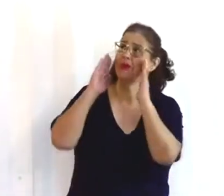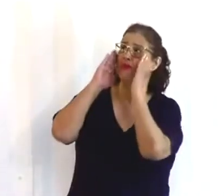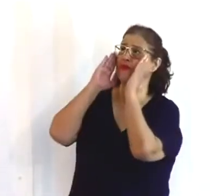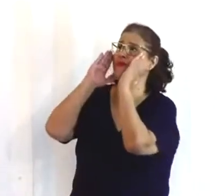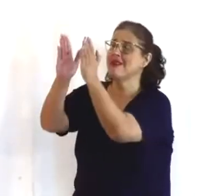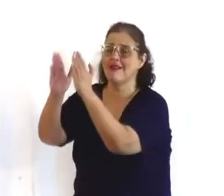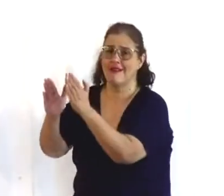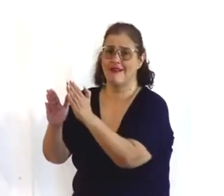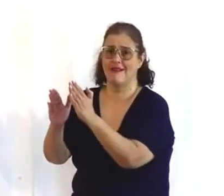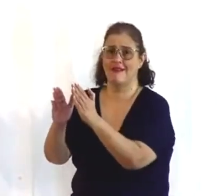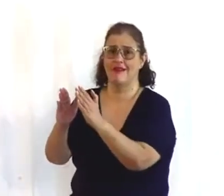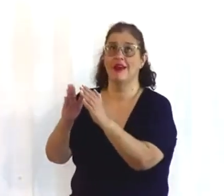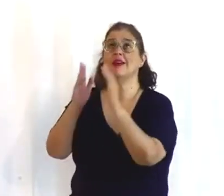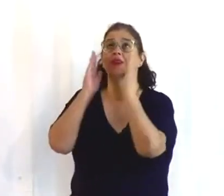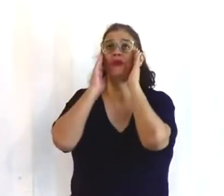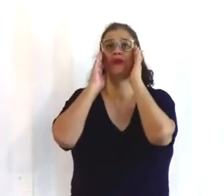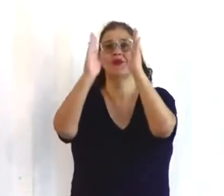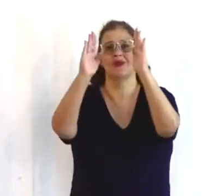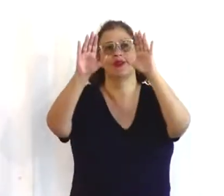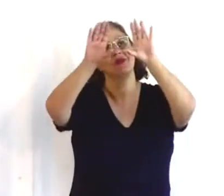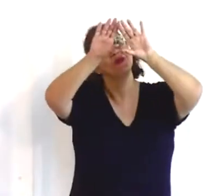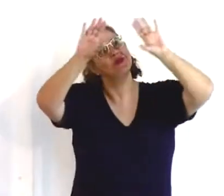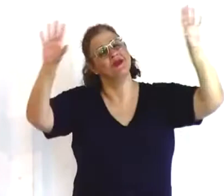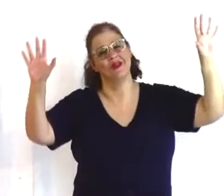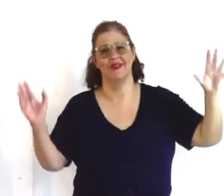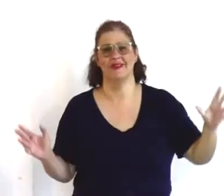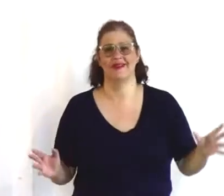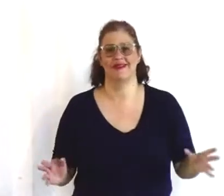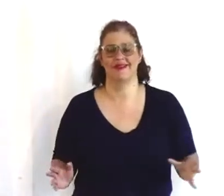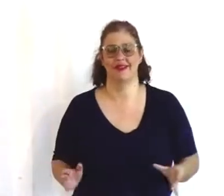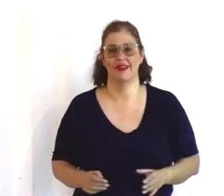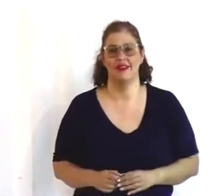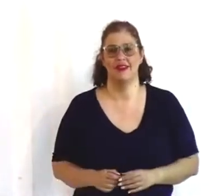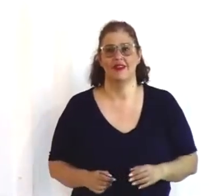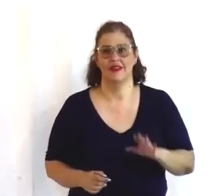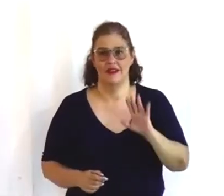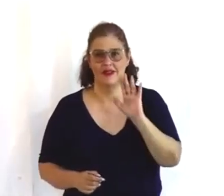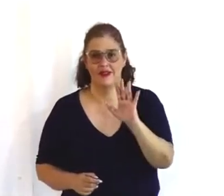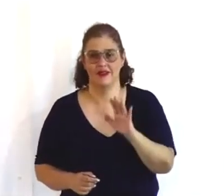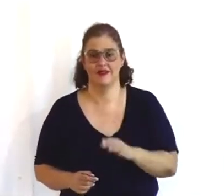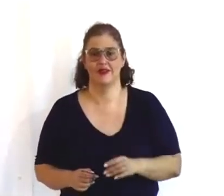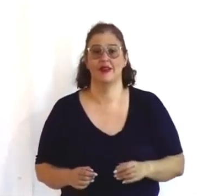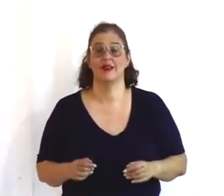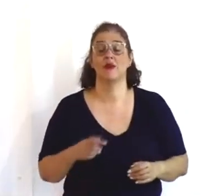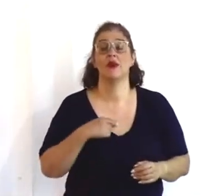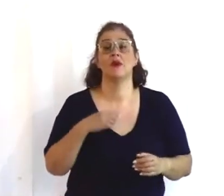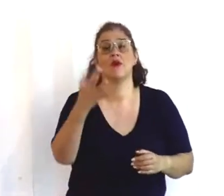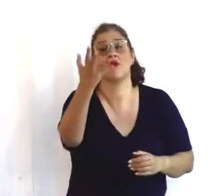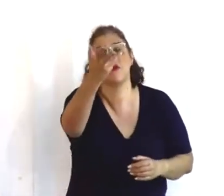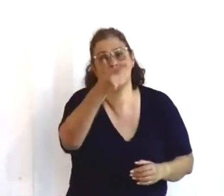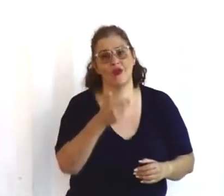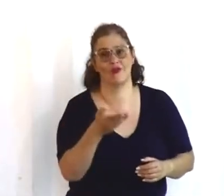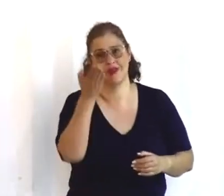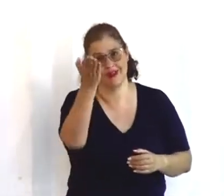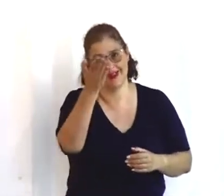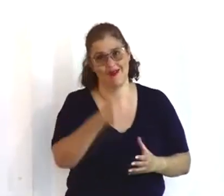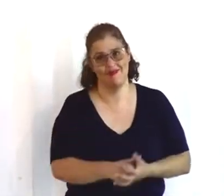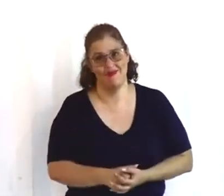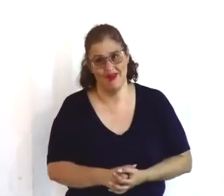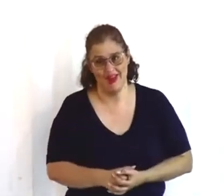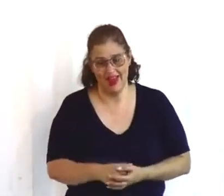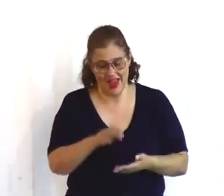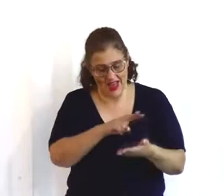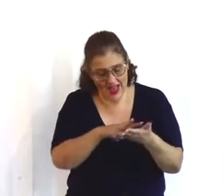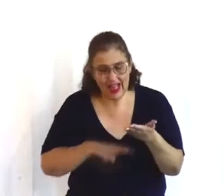dos céus para a sua igreja. Por isso eu convido você a viajar comigo, a mergulhar nas passagens que